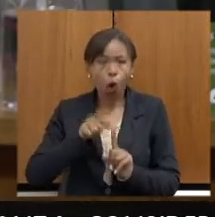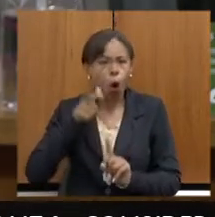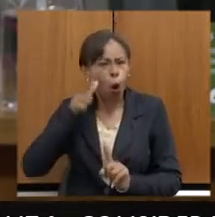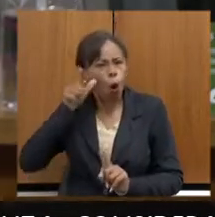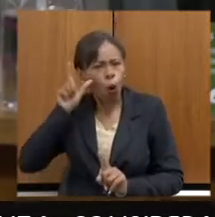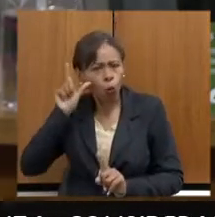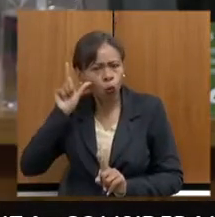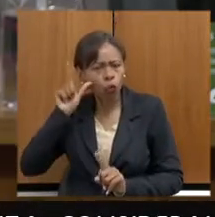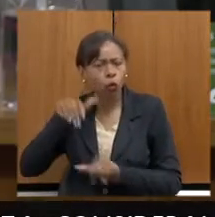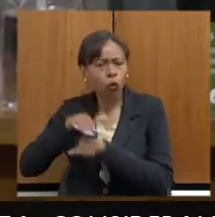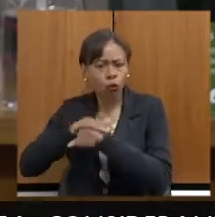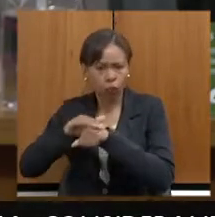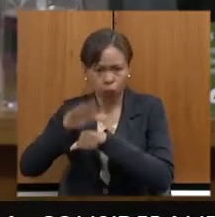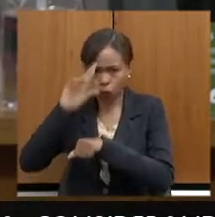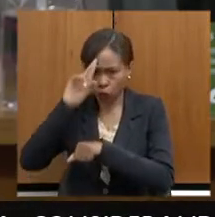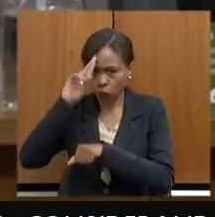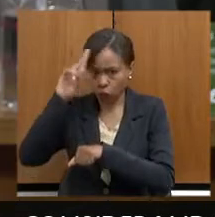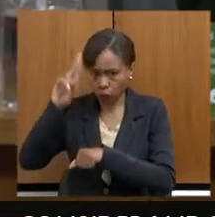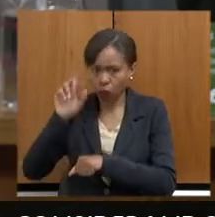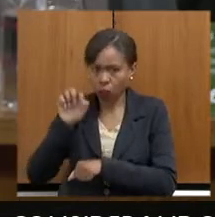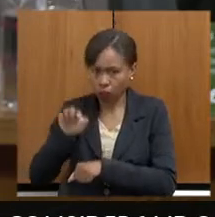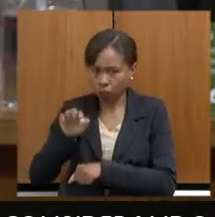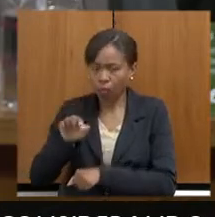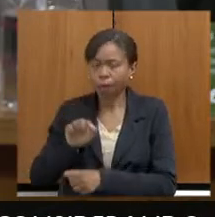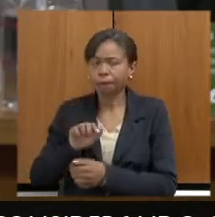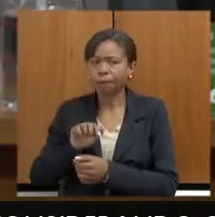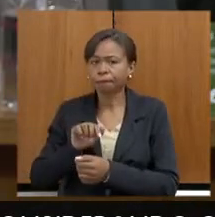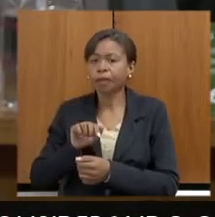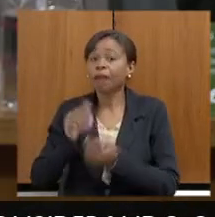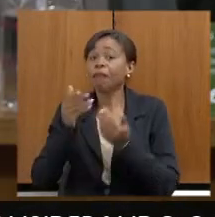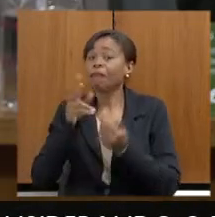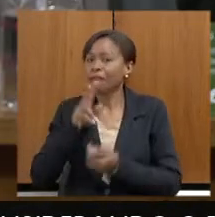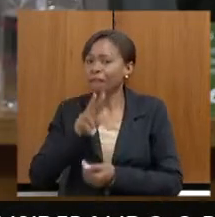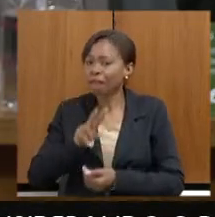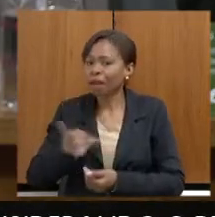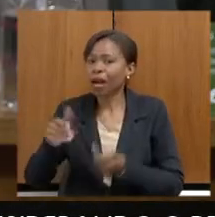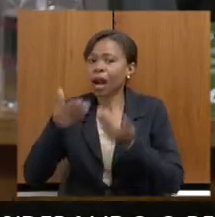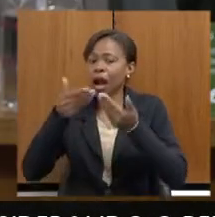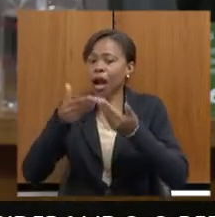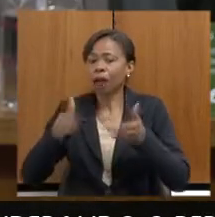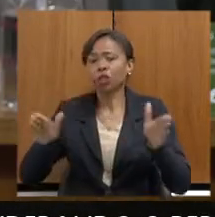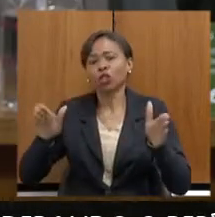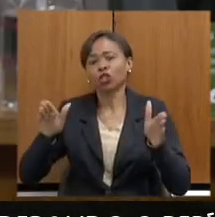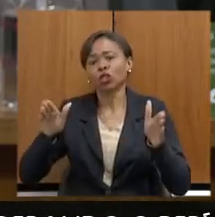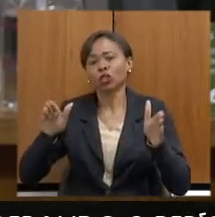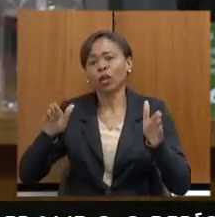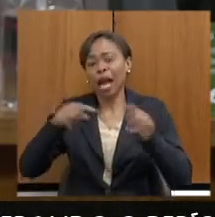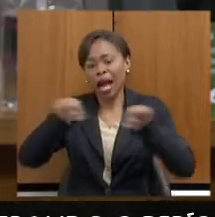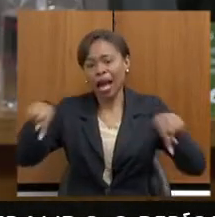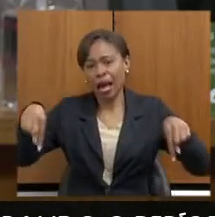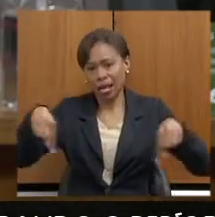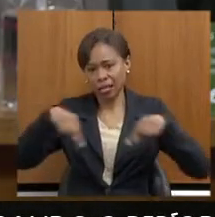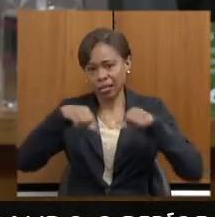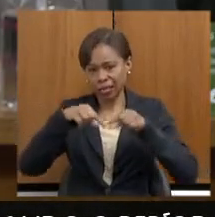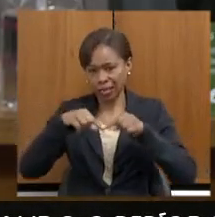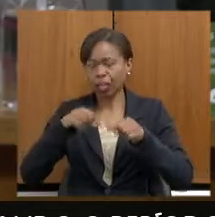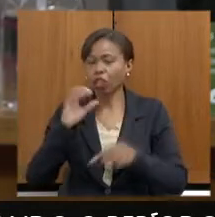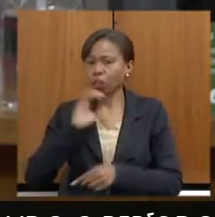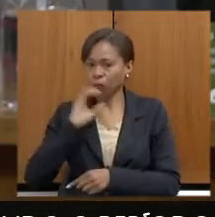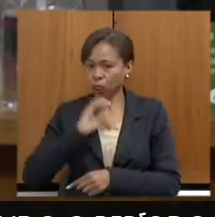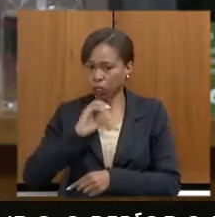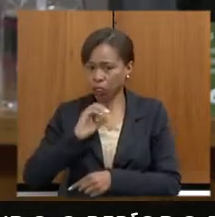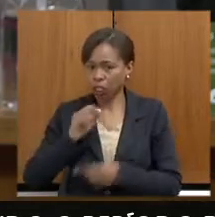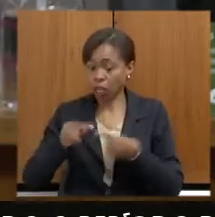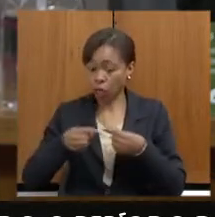de lá Nós já vamos começar nós vamos reabrir a sala de emergência agora nos próximos duas